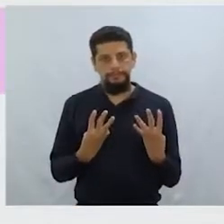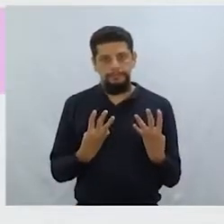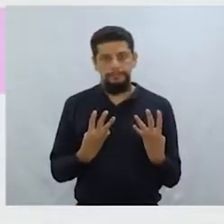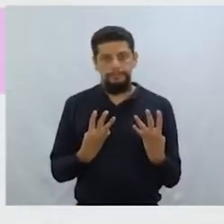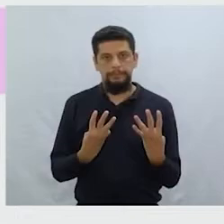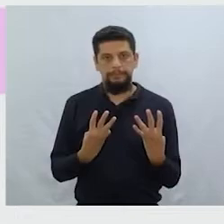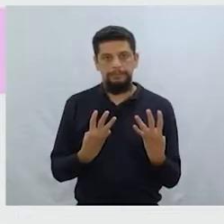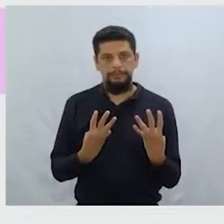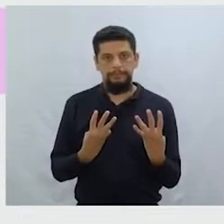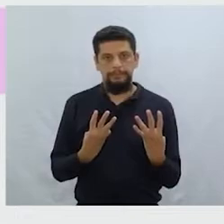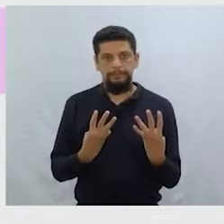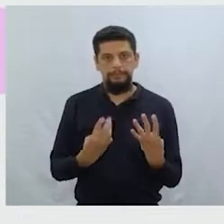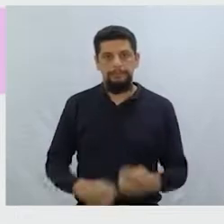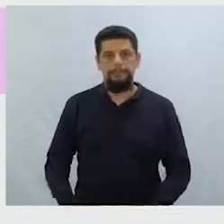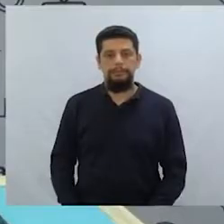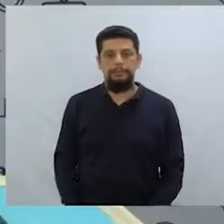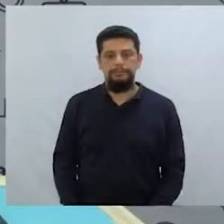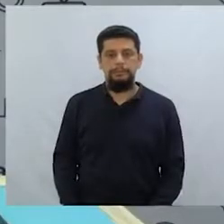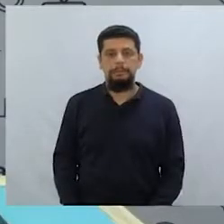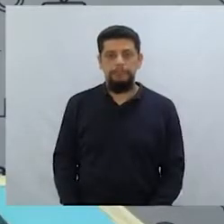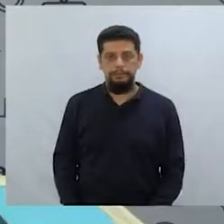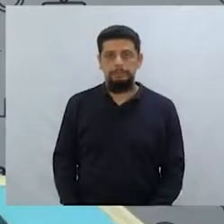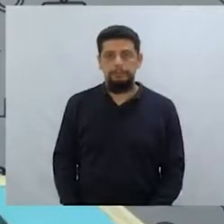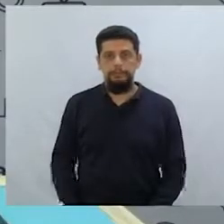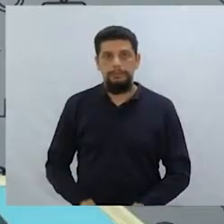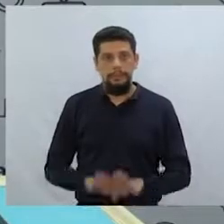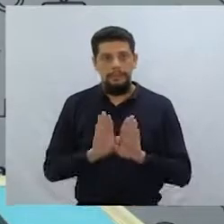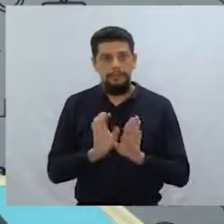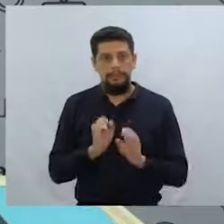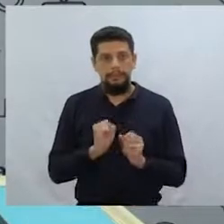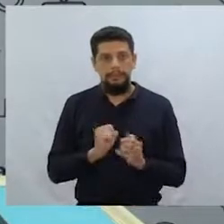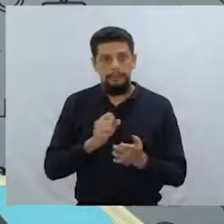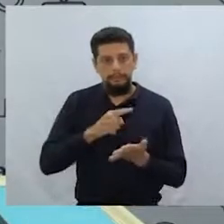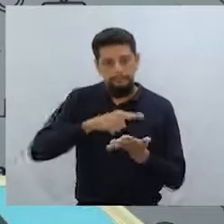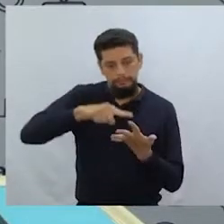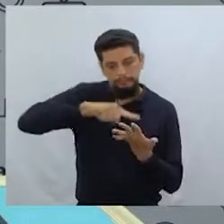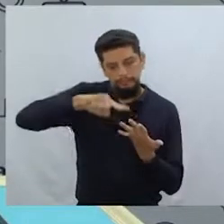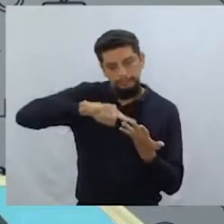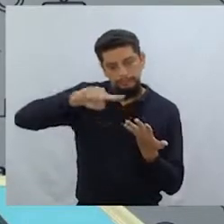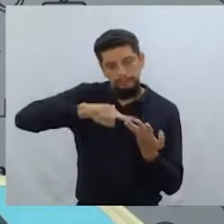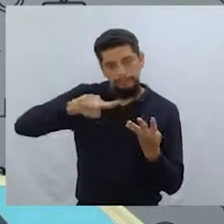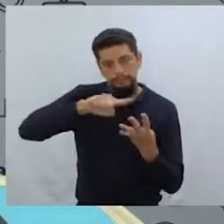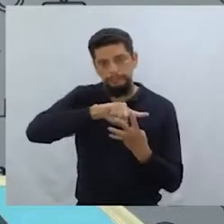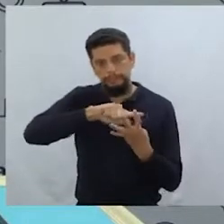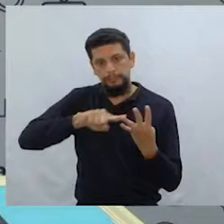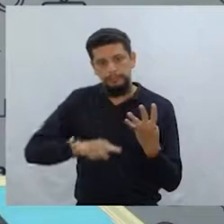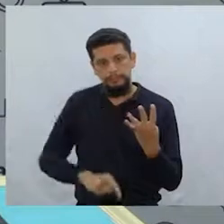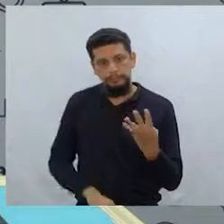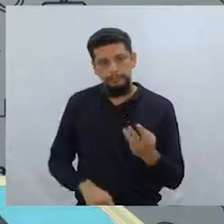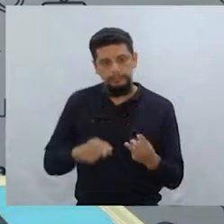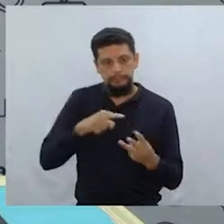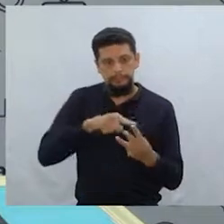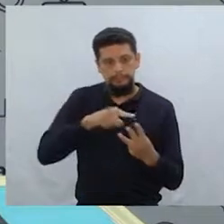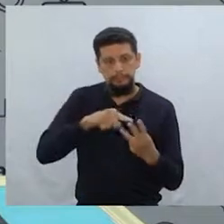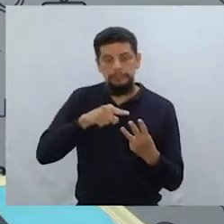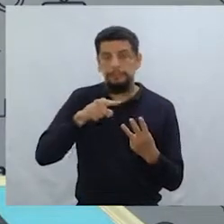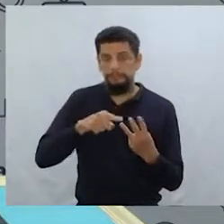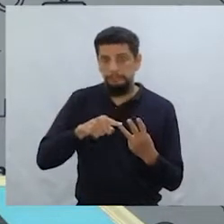4 e 3. Colocamos lá em cima, tiramos os números aqui e colocamos lá em cima. Mas se a gente contar, 1, 2, 3,